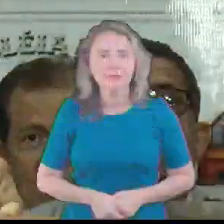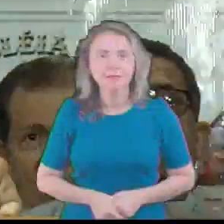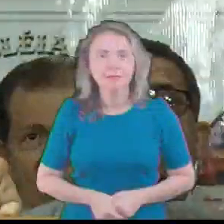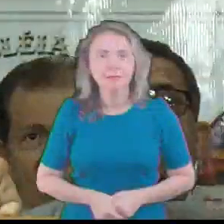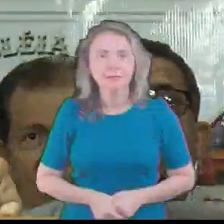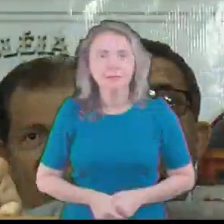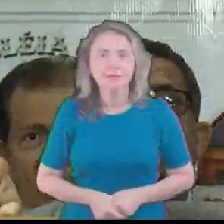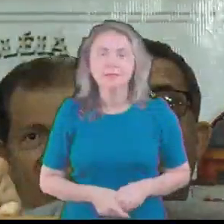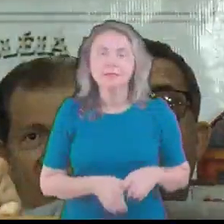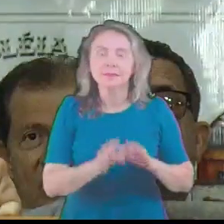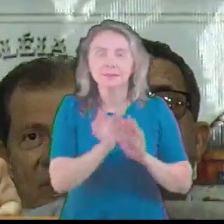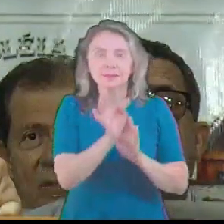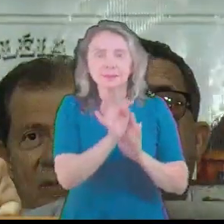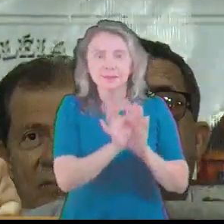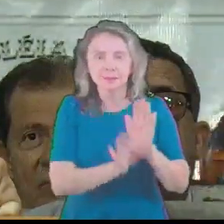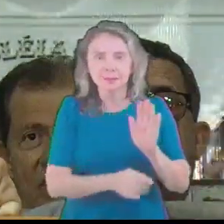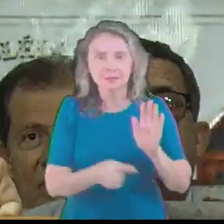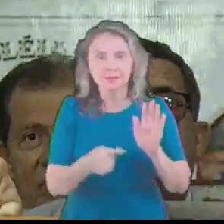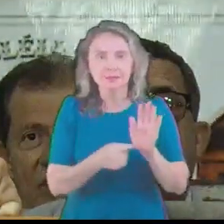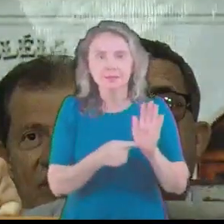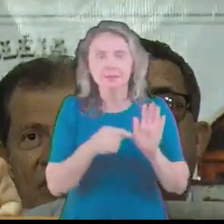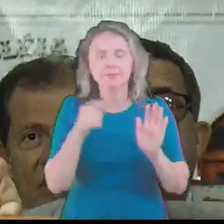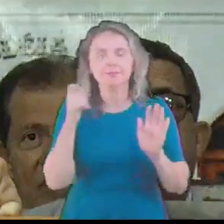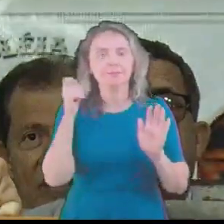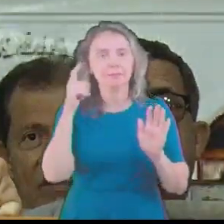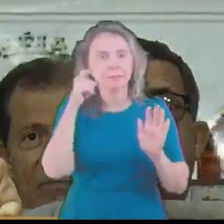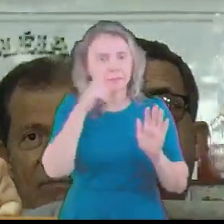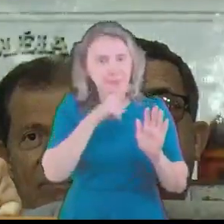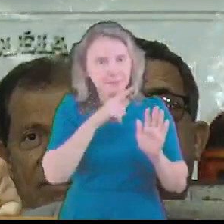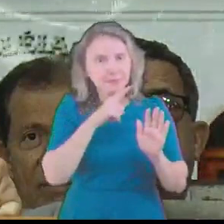Um texto, irmãos, enigmático.